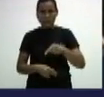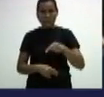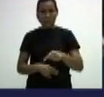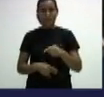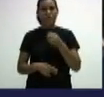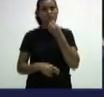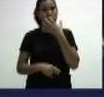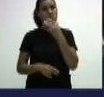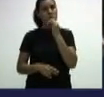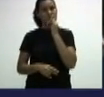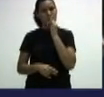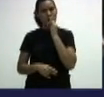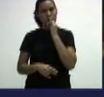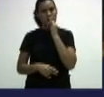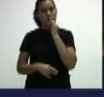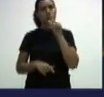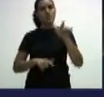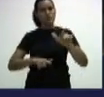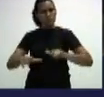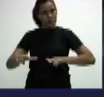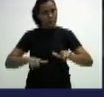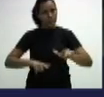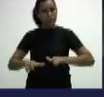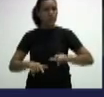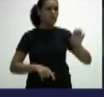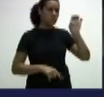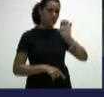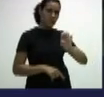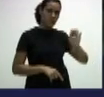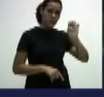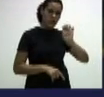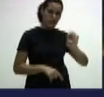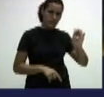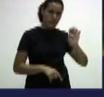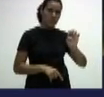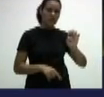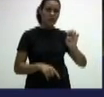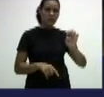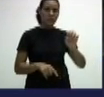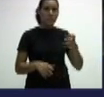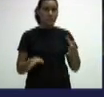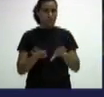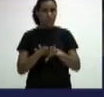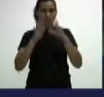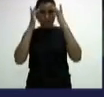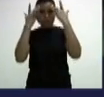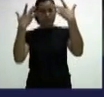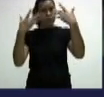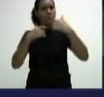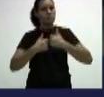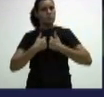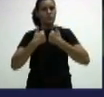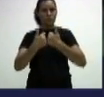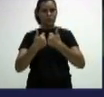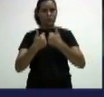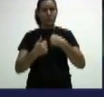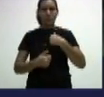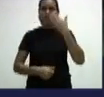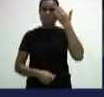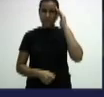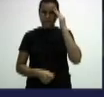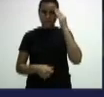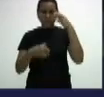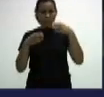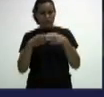Acho que é um bom exemplo de ação do Estado com resultados eficazes. Né? Inclusive, o que eu entendo é